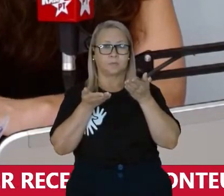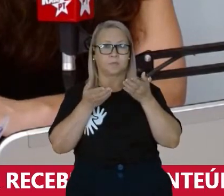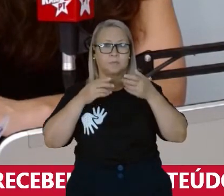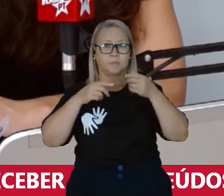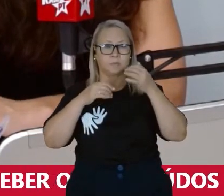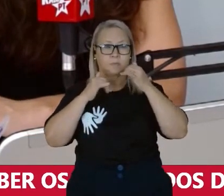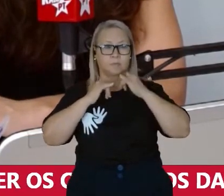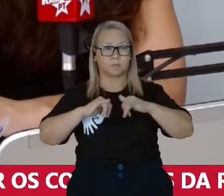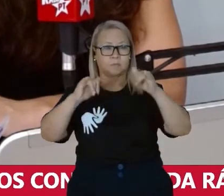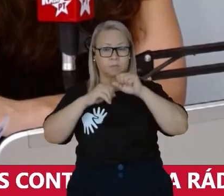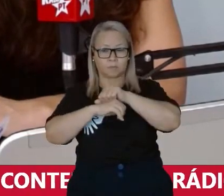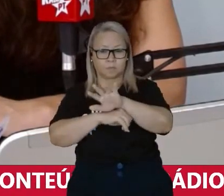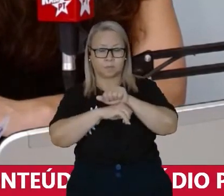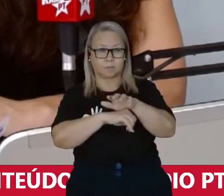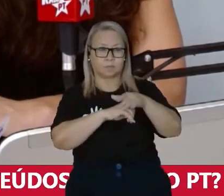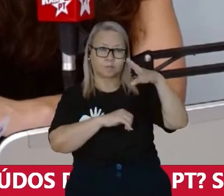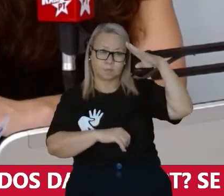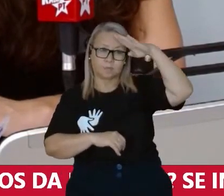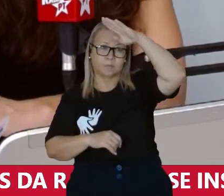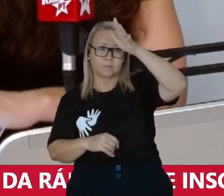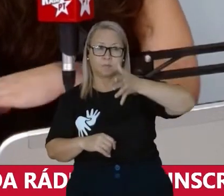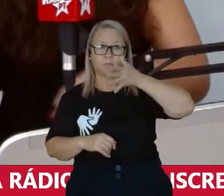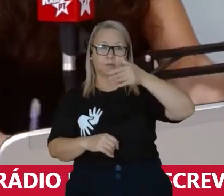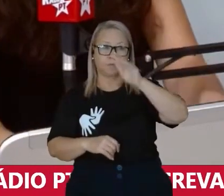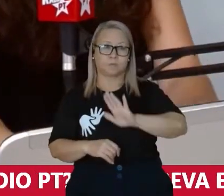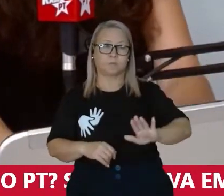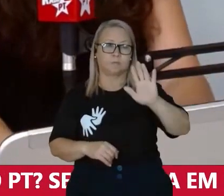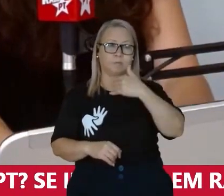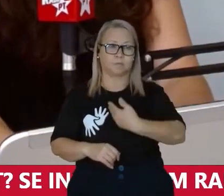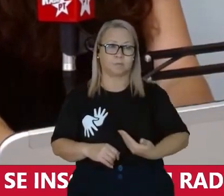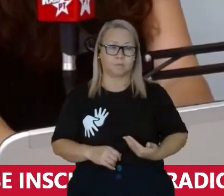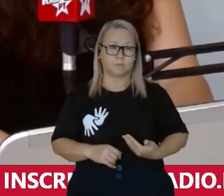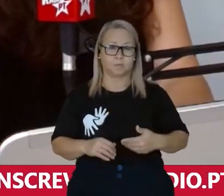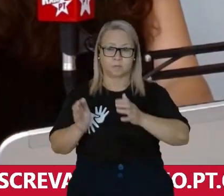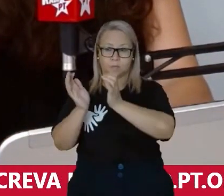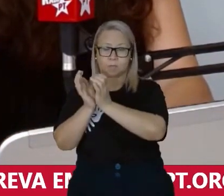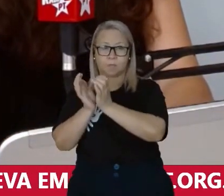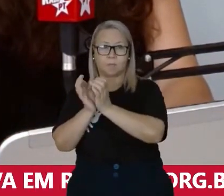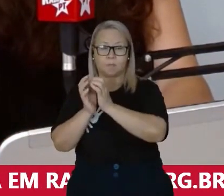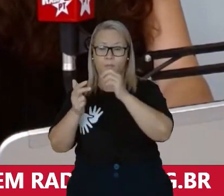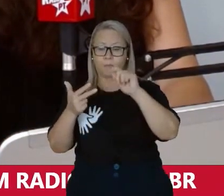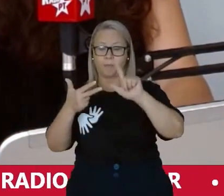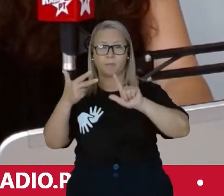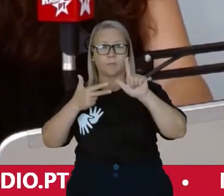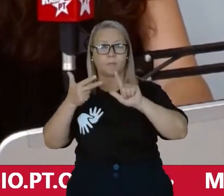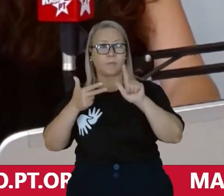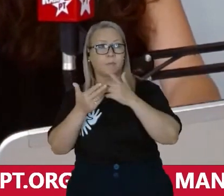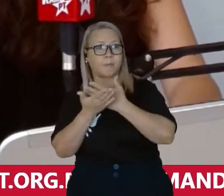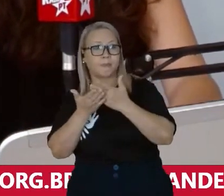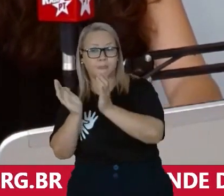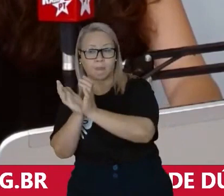impulsionando as narrativas do próprio Jair Bolsonaro e do governo federal como um todo, a tropa de choque do legislativo vai lá e começa